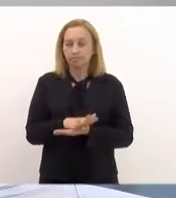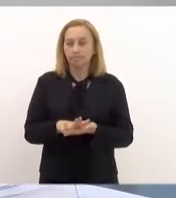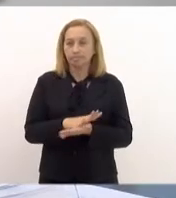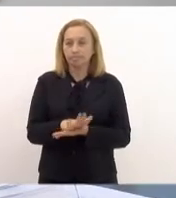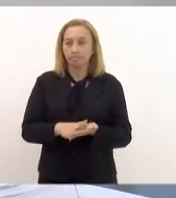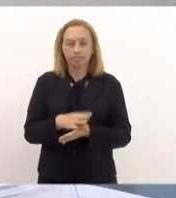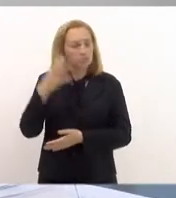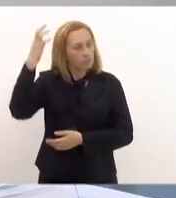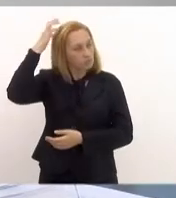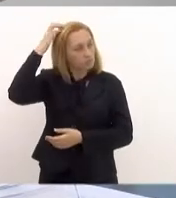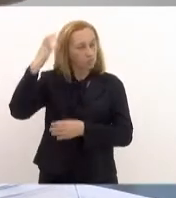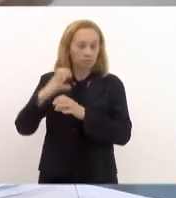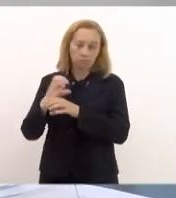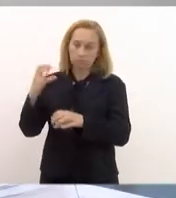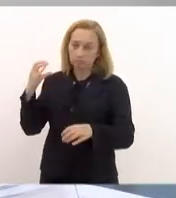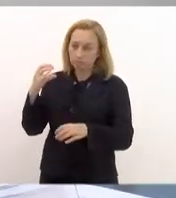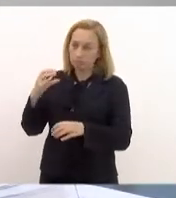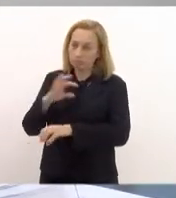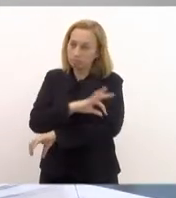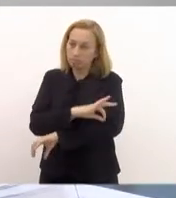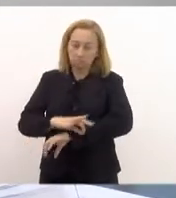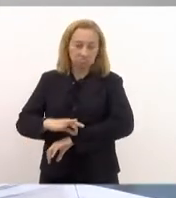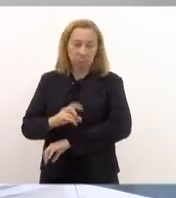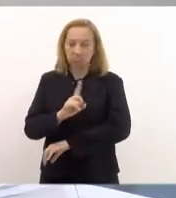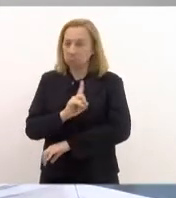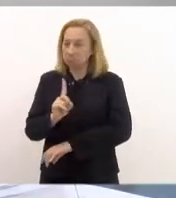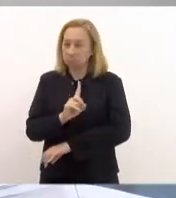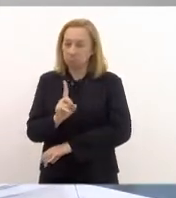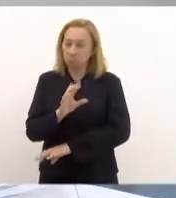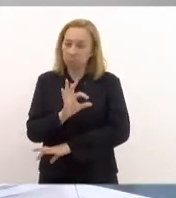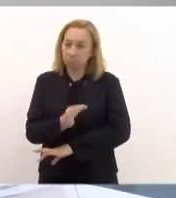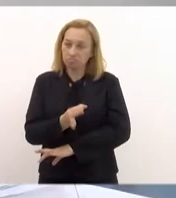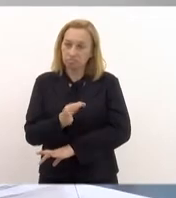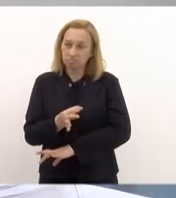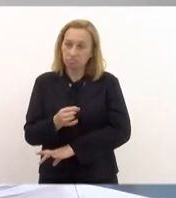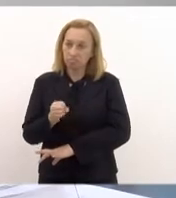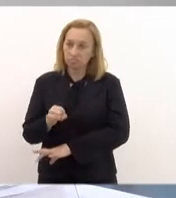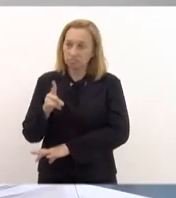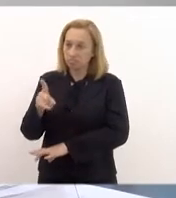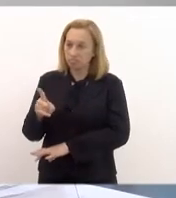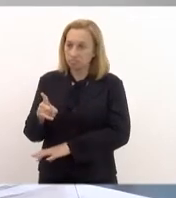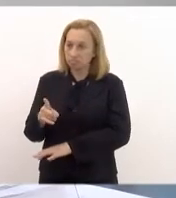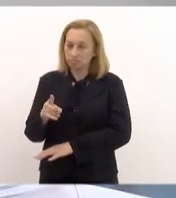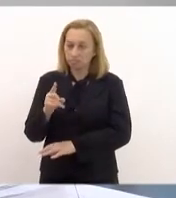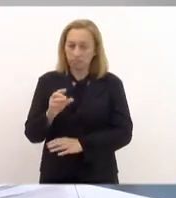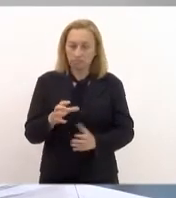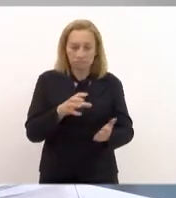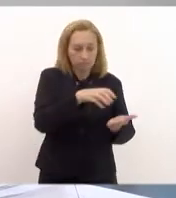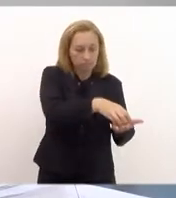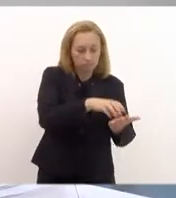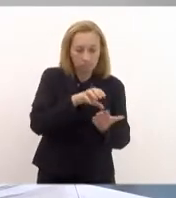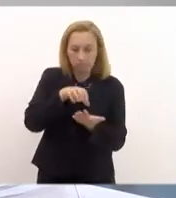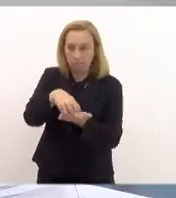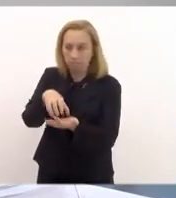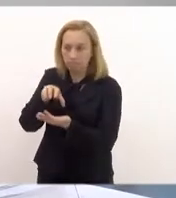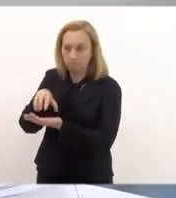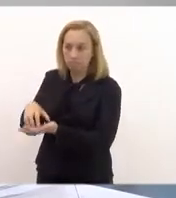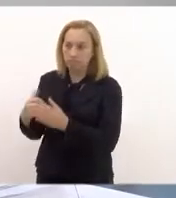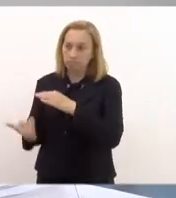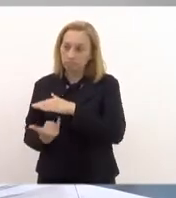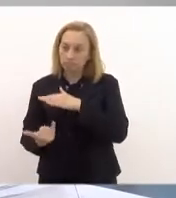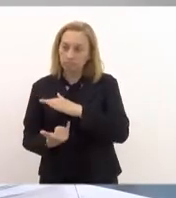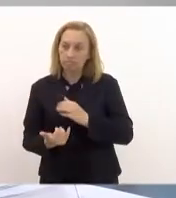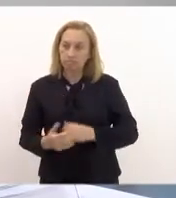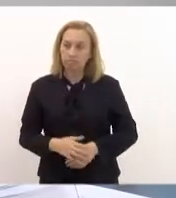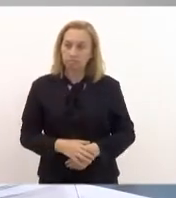dos engenheiros e dos arquitetos. Evidentemente, se você bota em cada instituição dessa